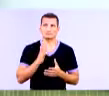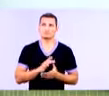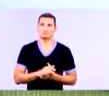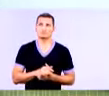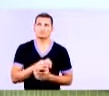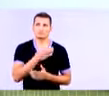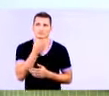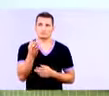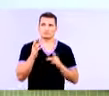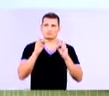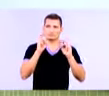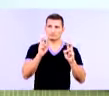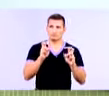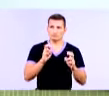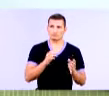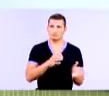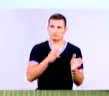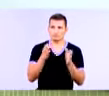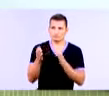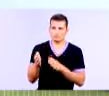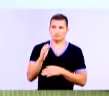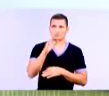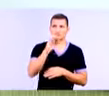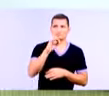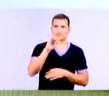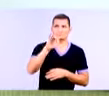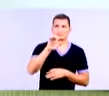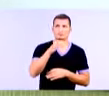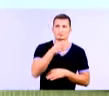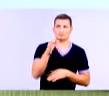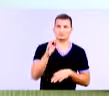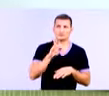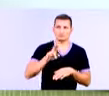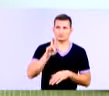perceber isso ao longo dos códigos que vocês vão estar implementando.